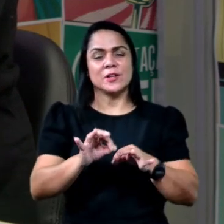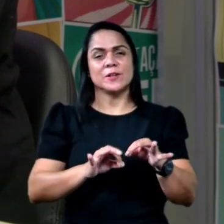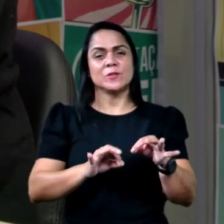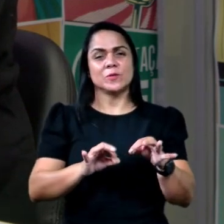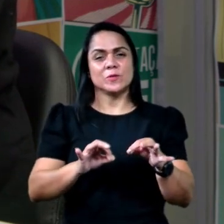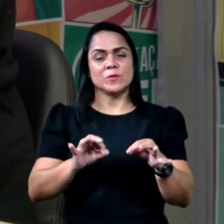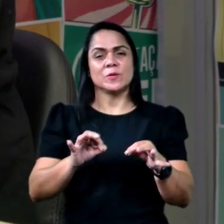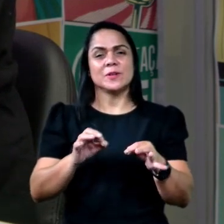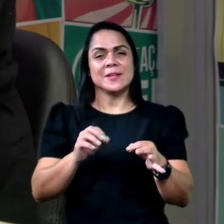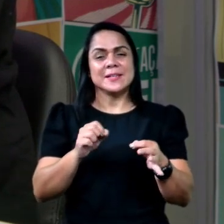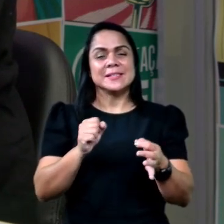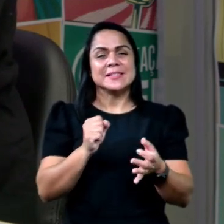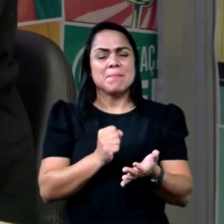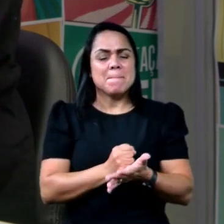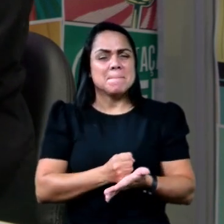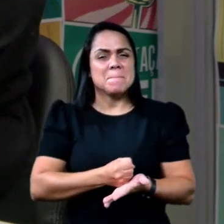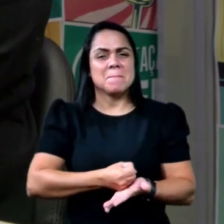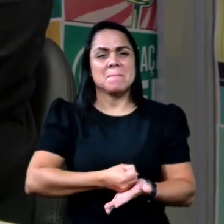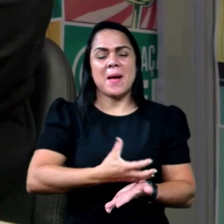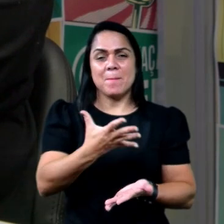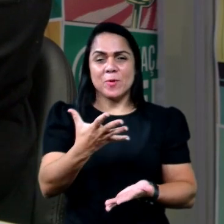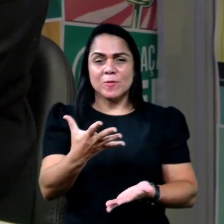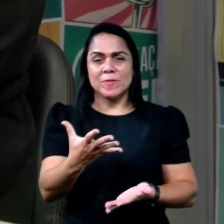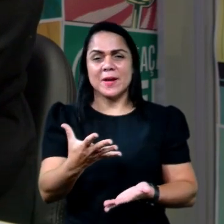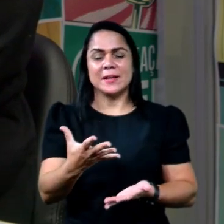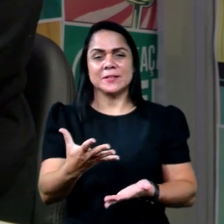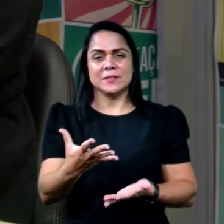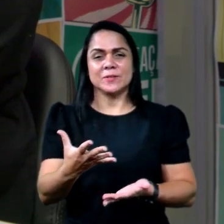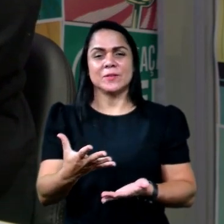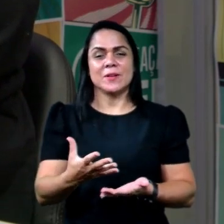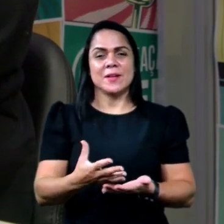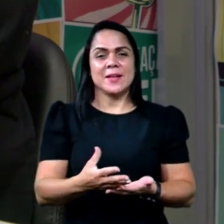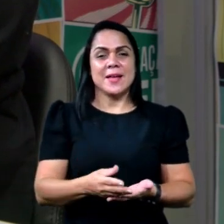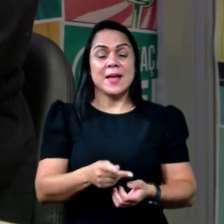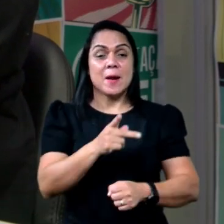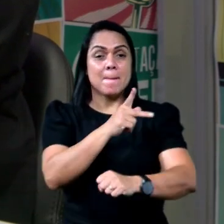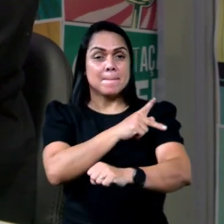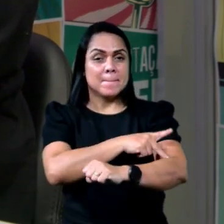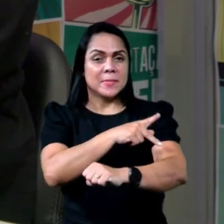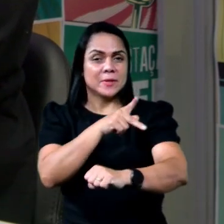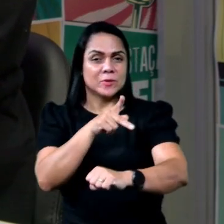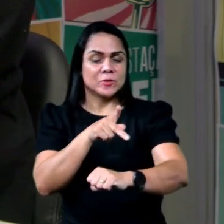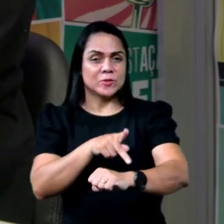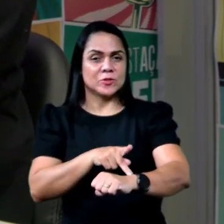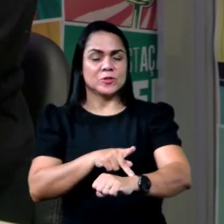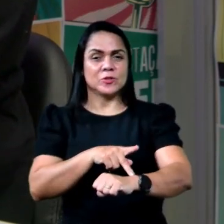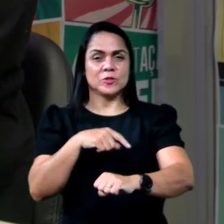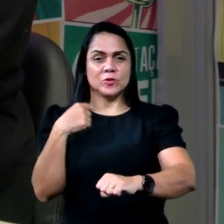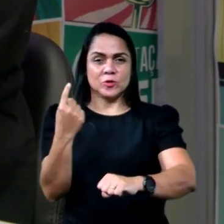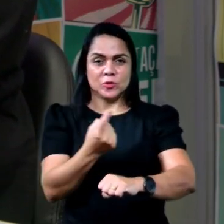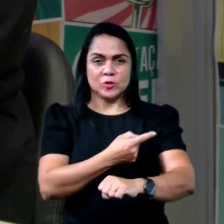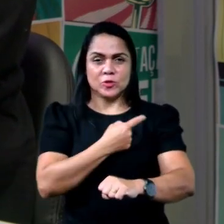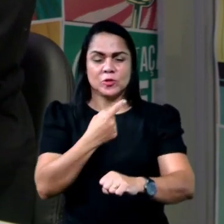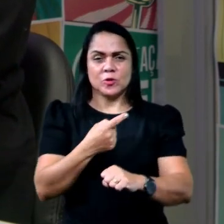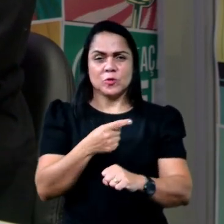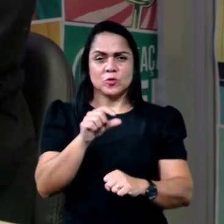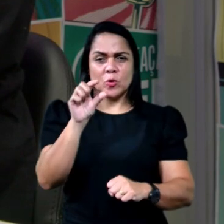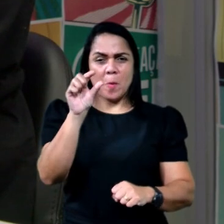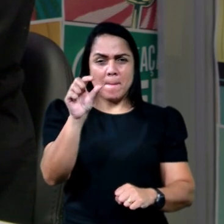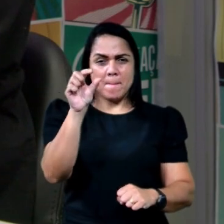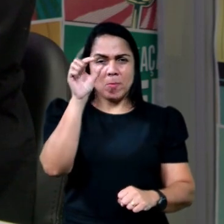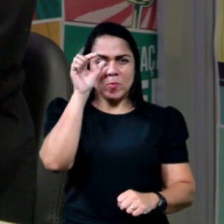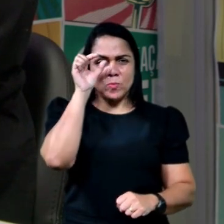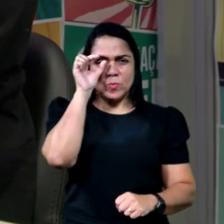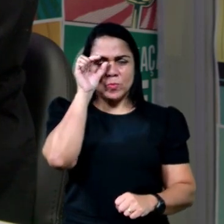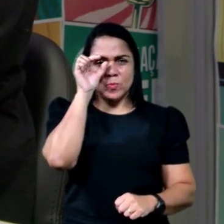edição. Ele, na verdade, era uma estratégia pedagógica, onde a gente tinha uns monóculos. Para quem não sabe o que é